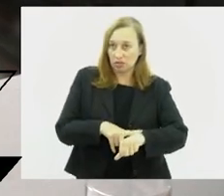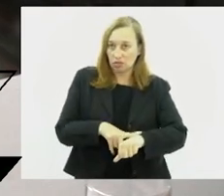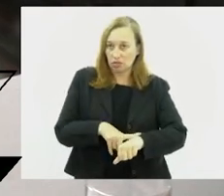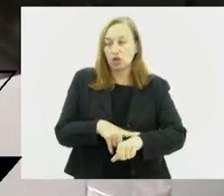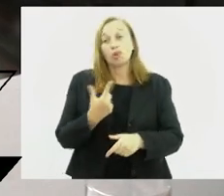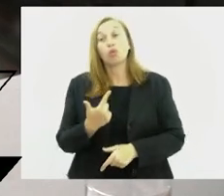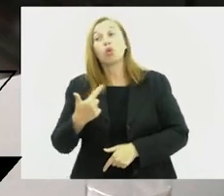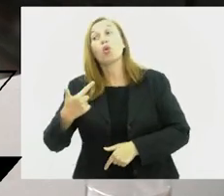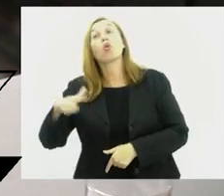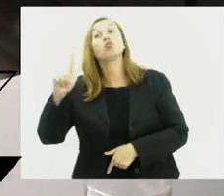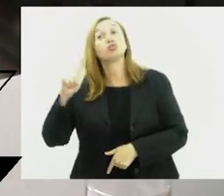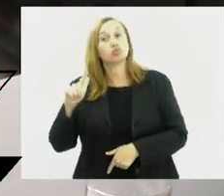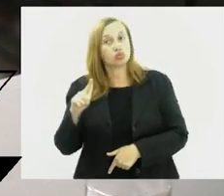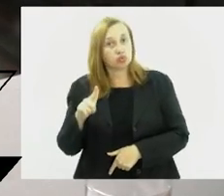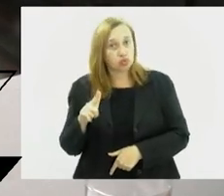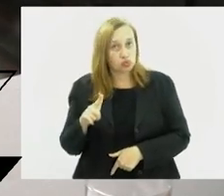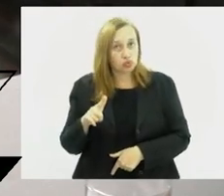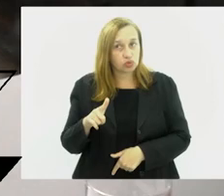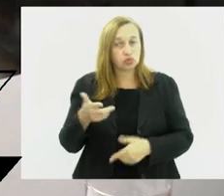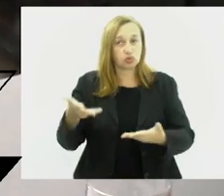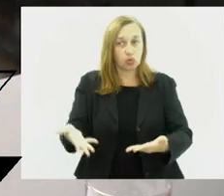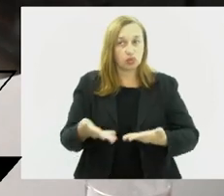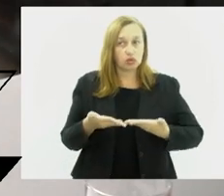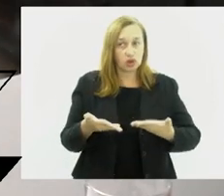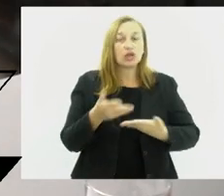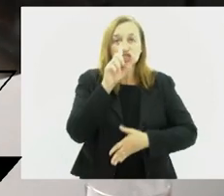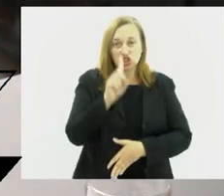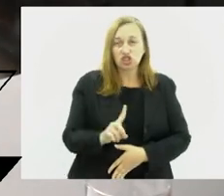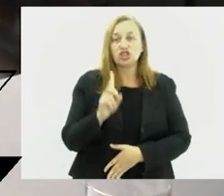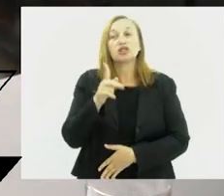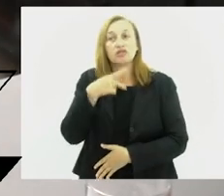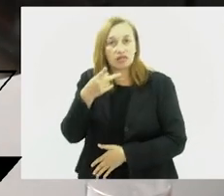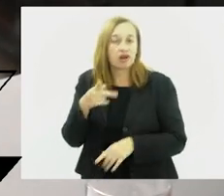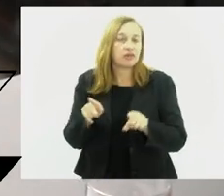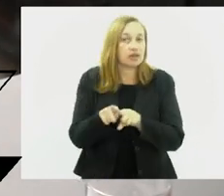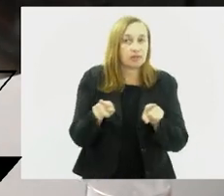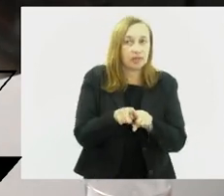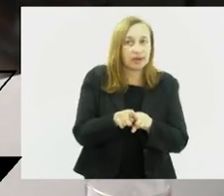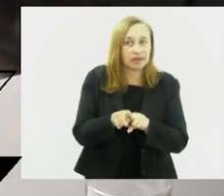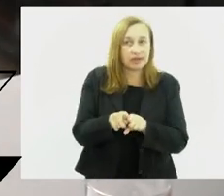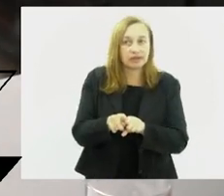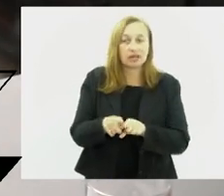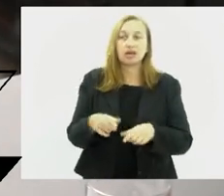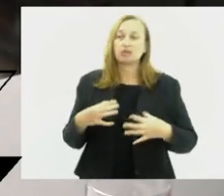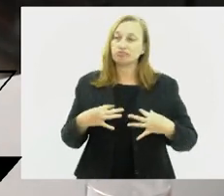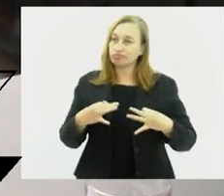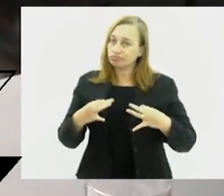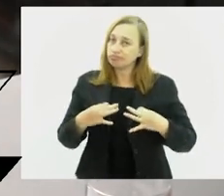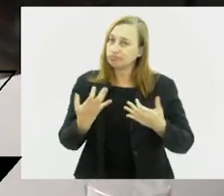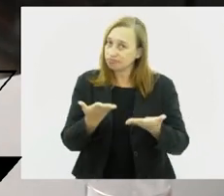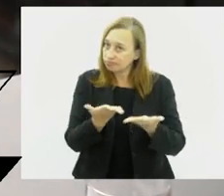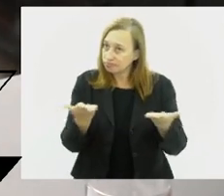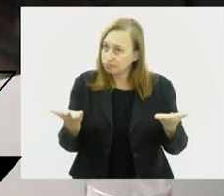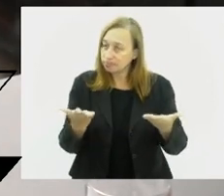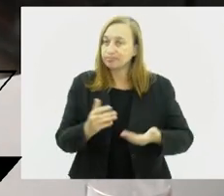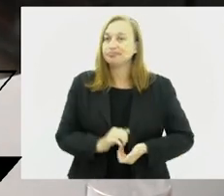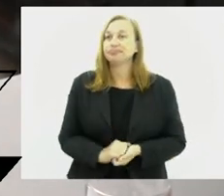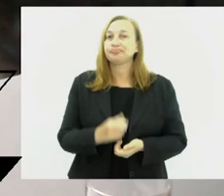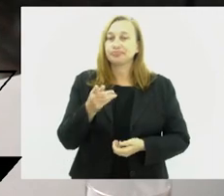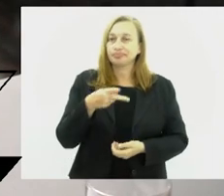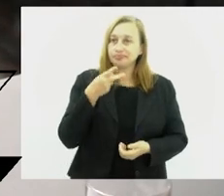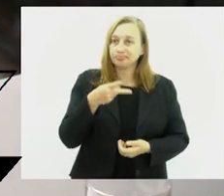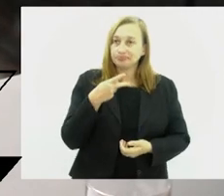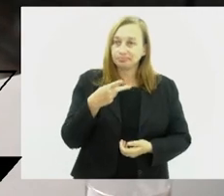outros ilustres convidados teriam o direito também de fala, me colocar à inteira disposição e dizer